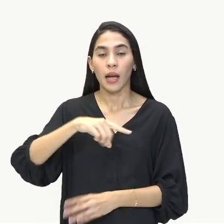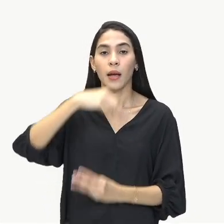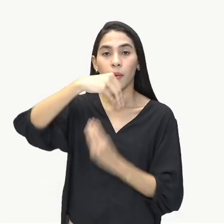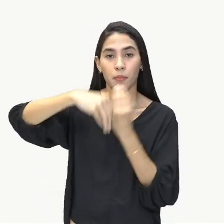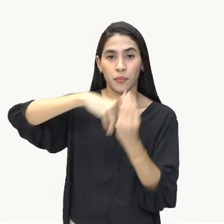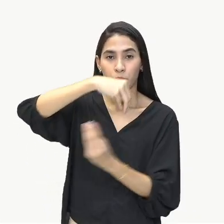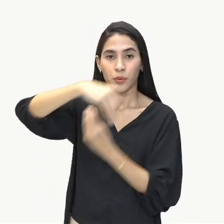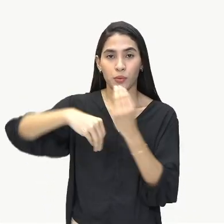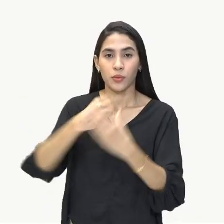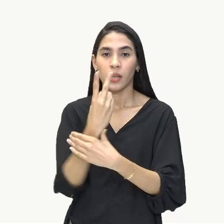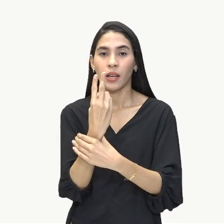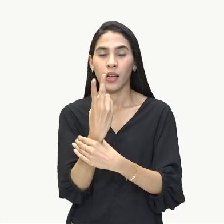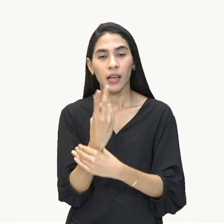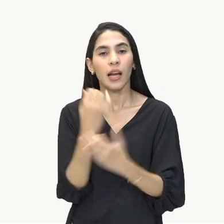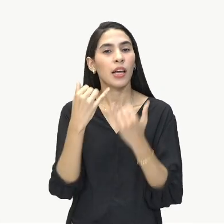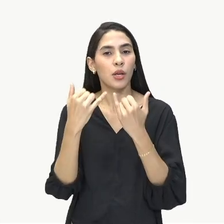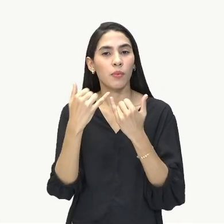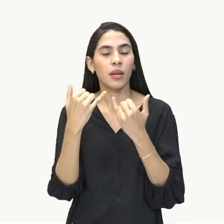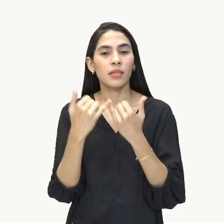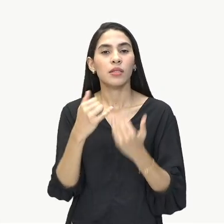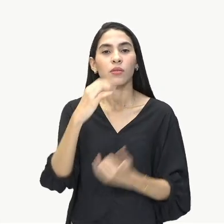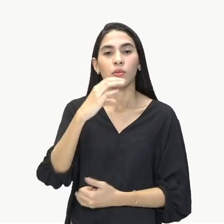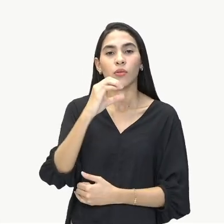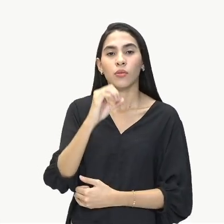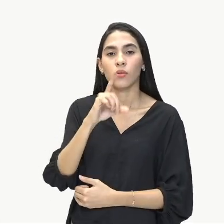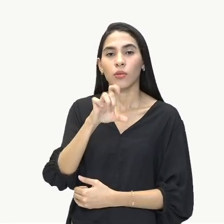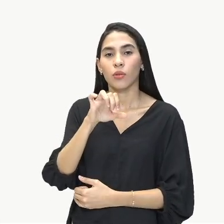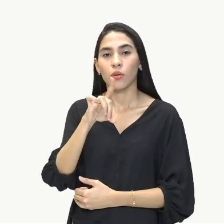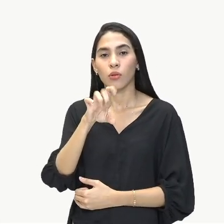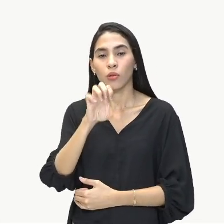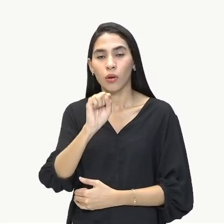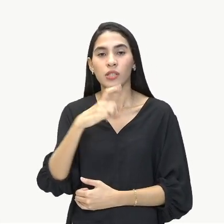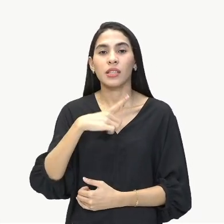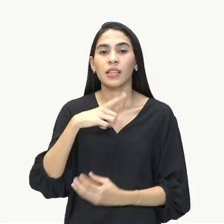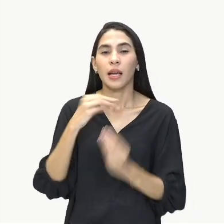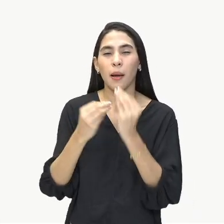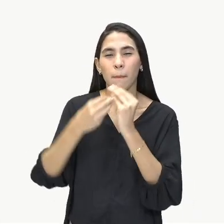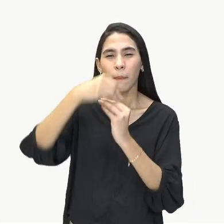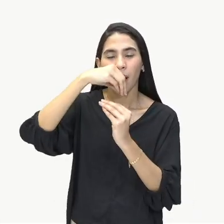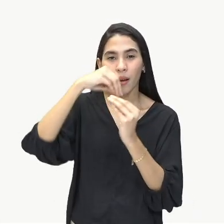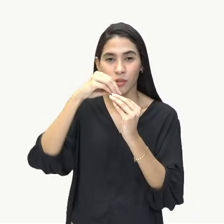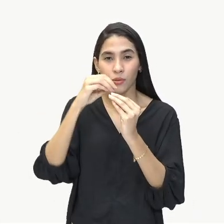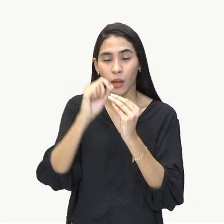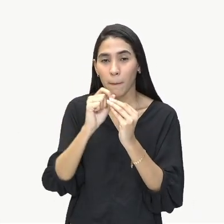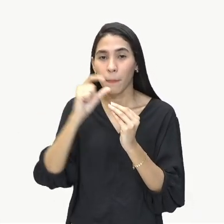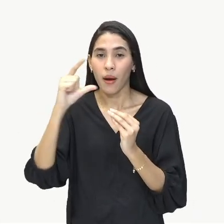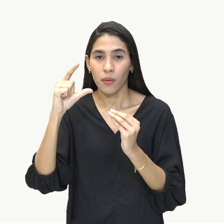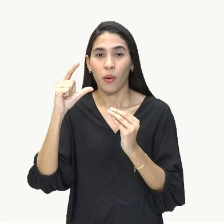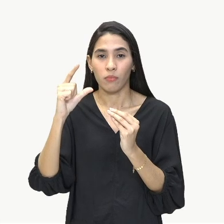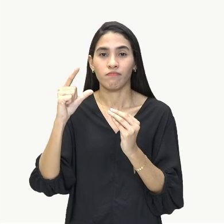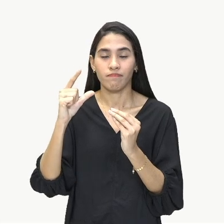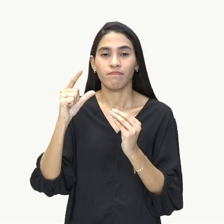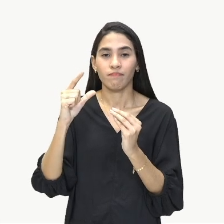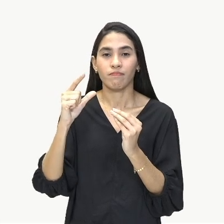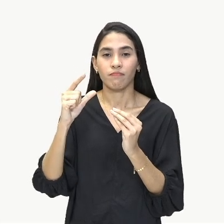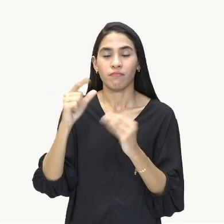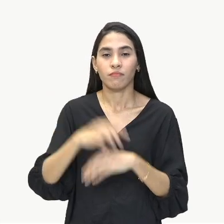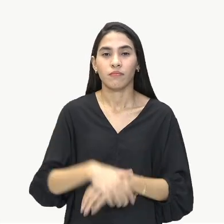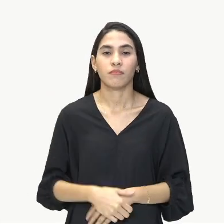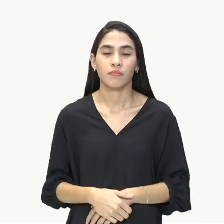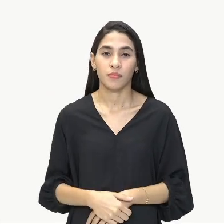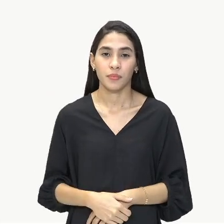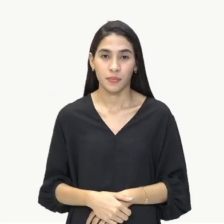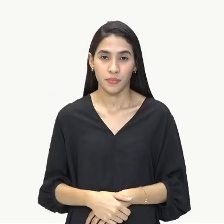assim como os coloides. Eles têm partículas bem maiores de soluto